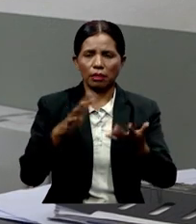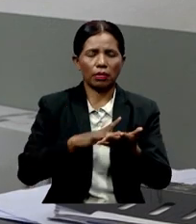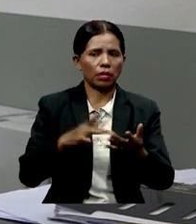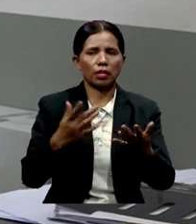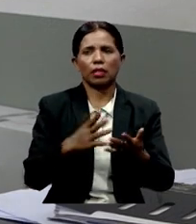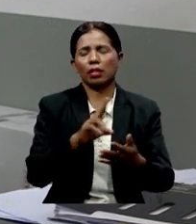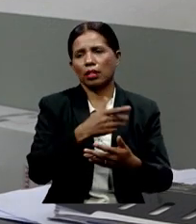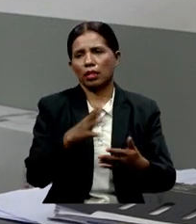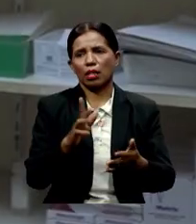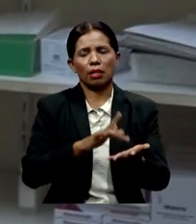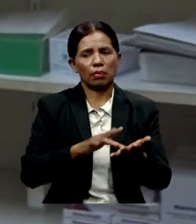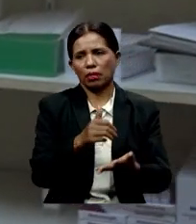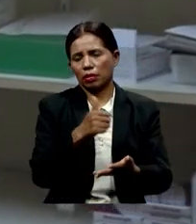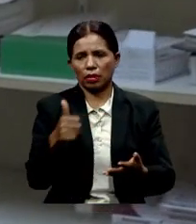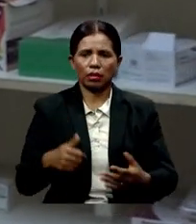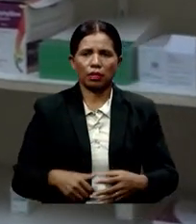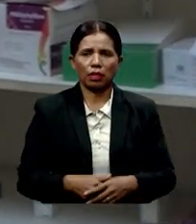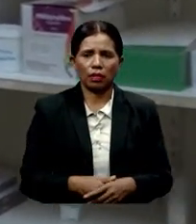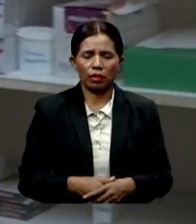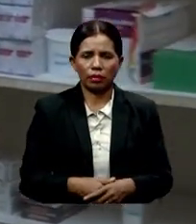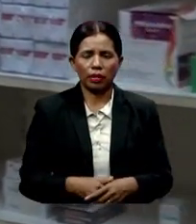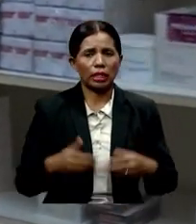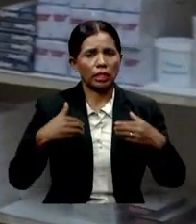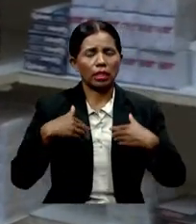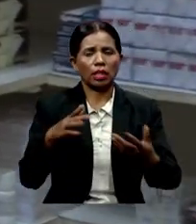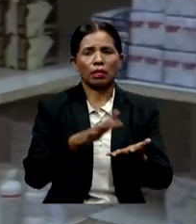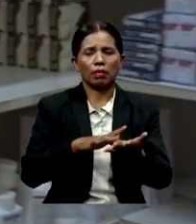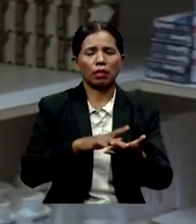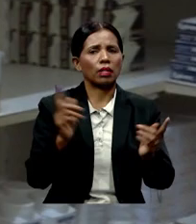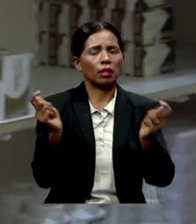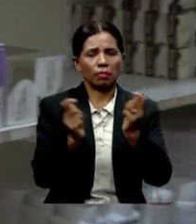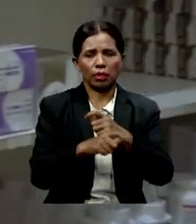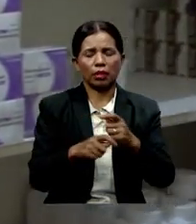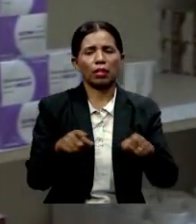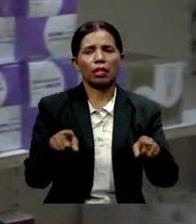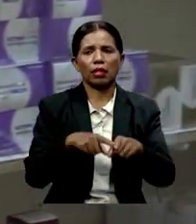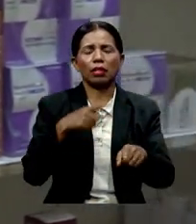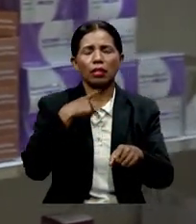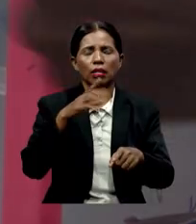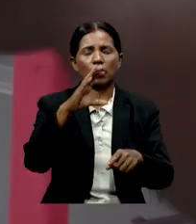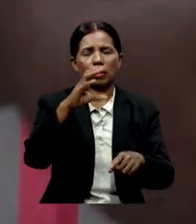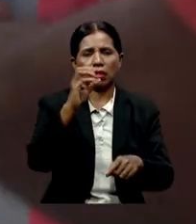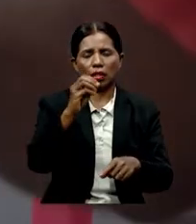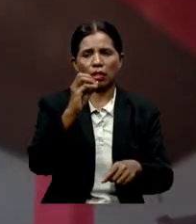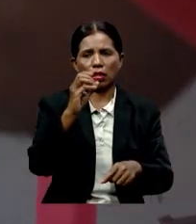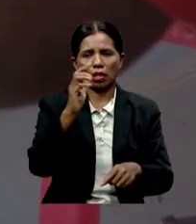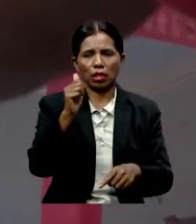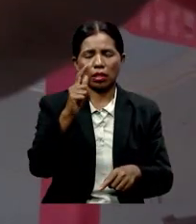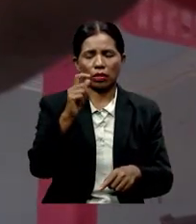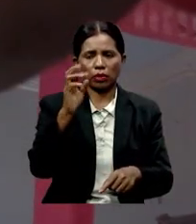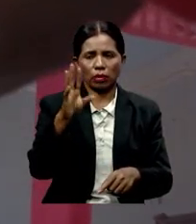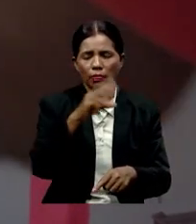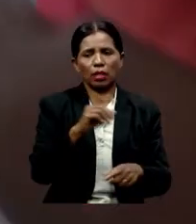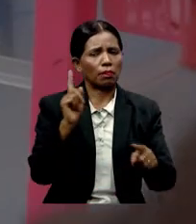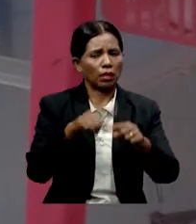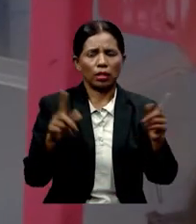beli uja pali emoruk seluk. Neka nesan iha emoruk nebe makla la beli troka sama sekali nesan oing dan kaptopri la beli troka sama sekali tan